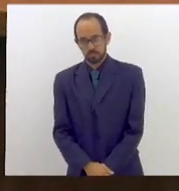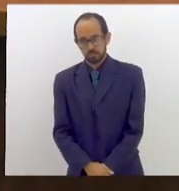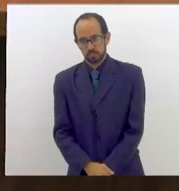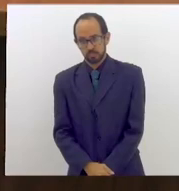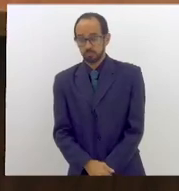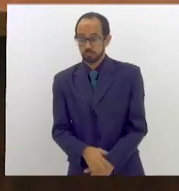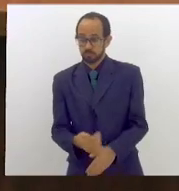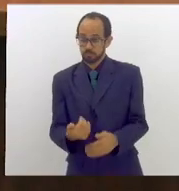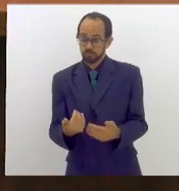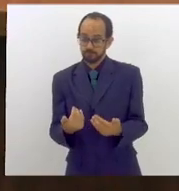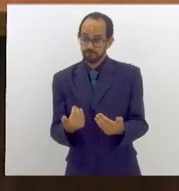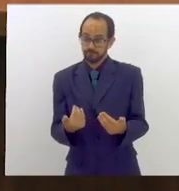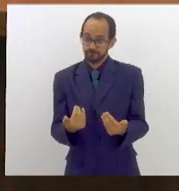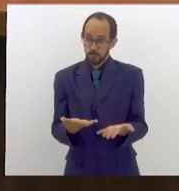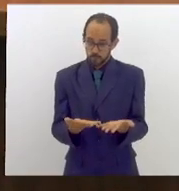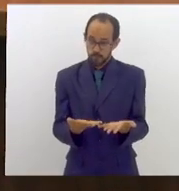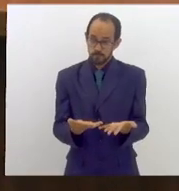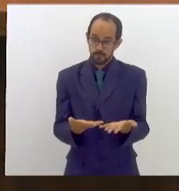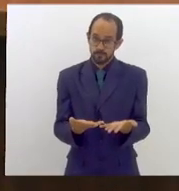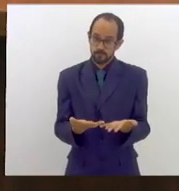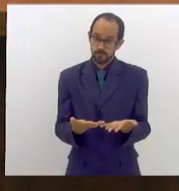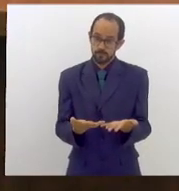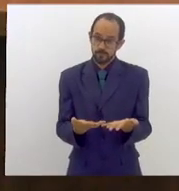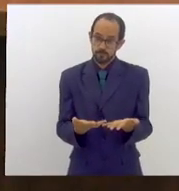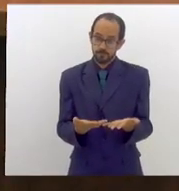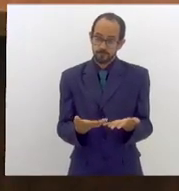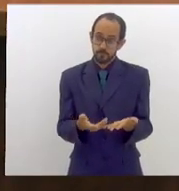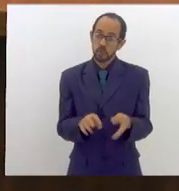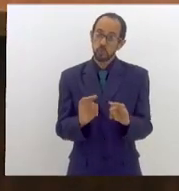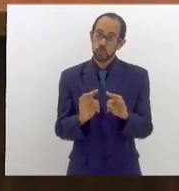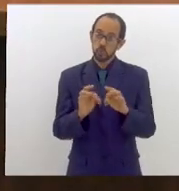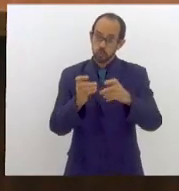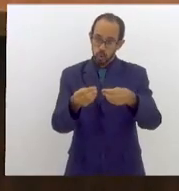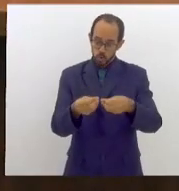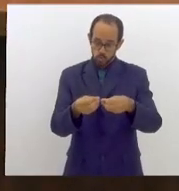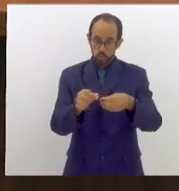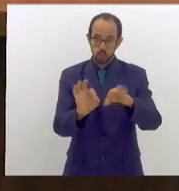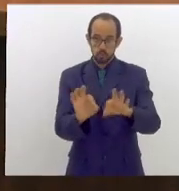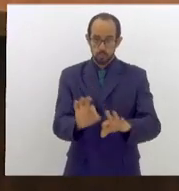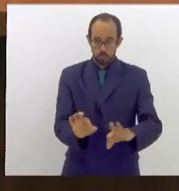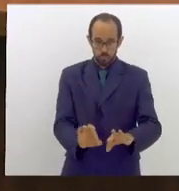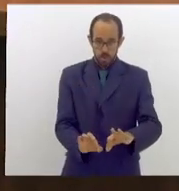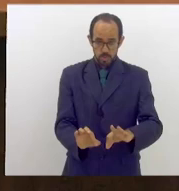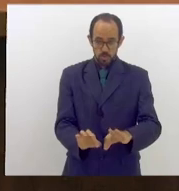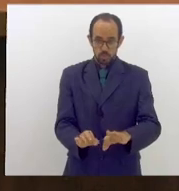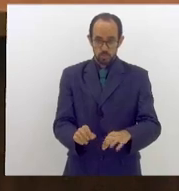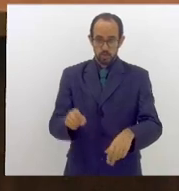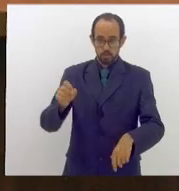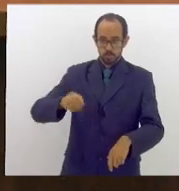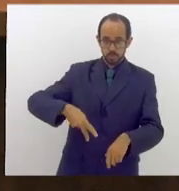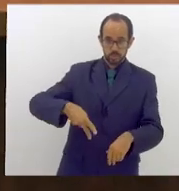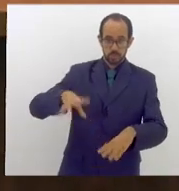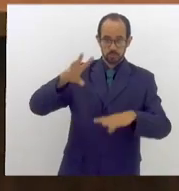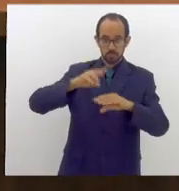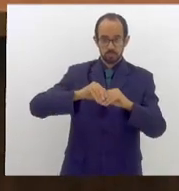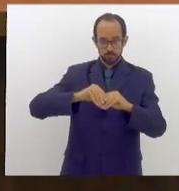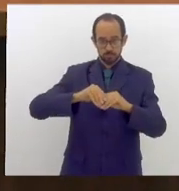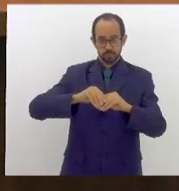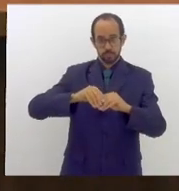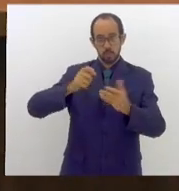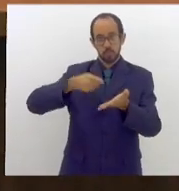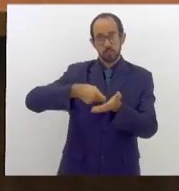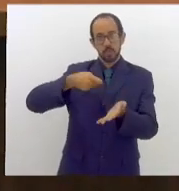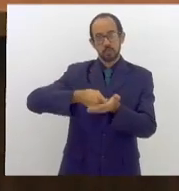e que todo plano de previdência complementar Obrigatoriamente